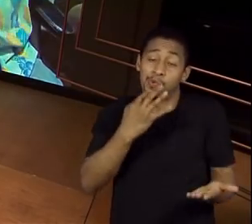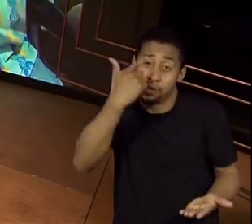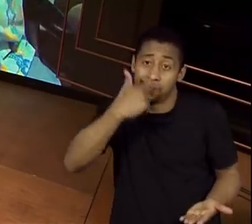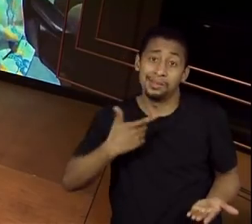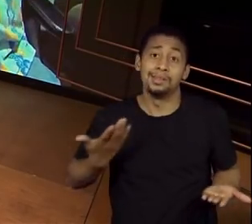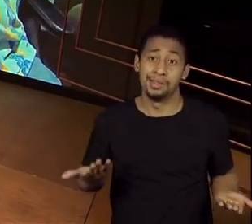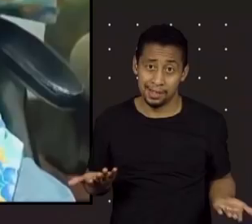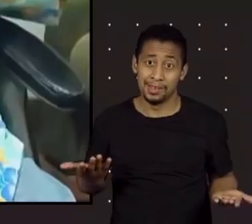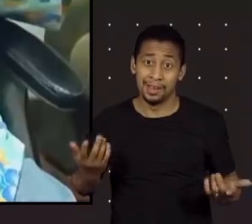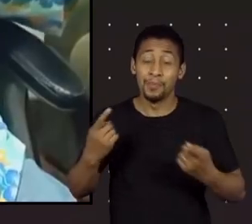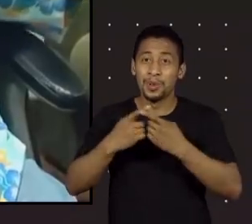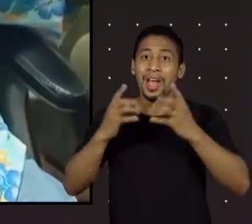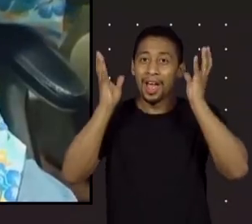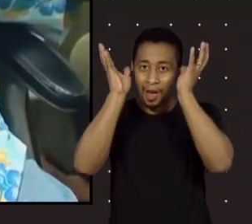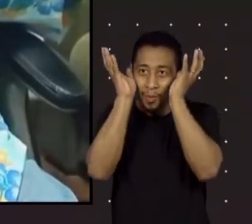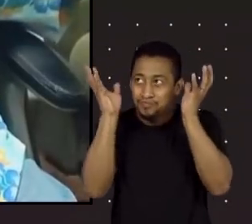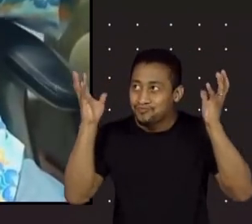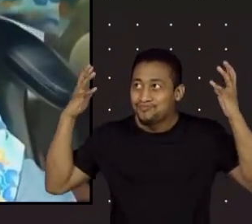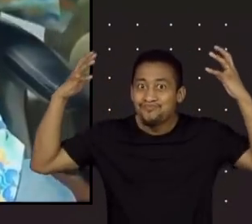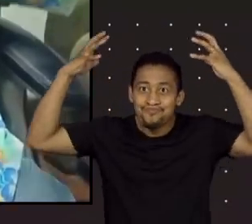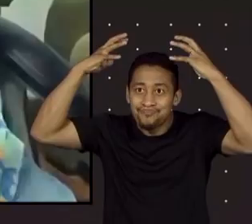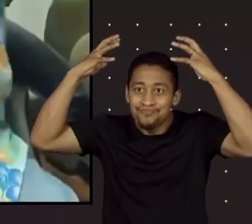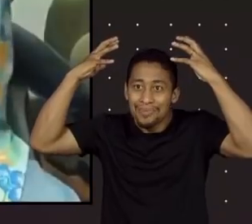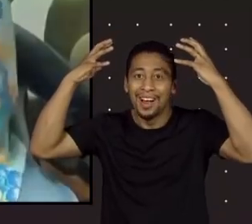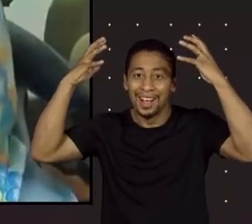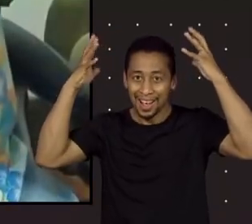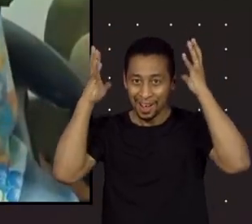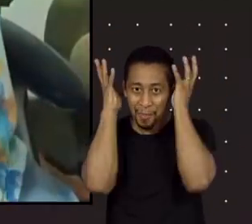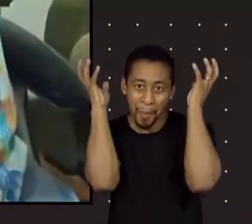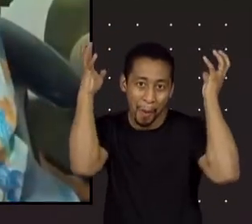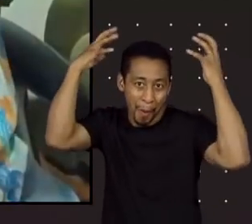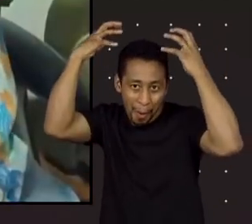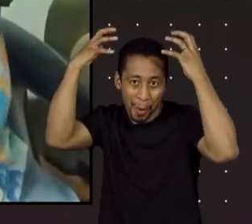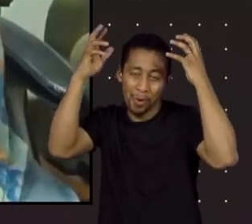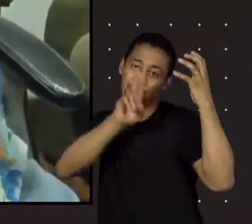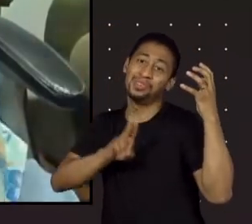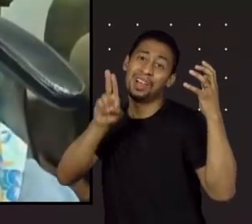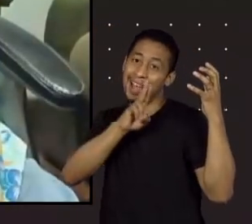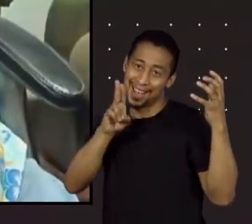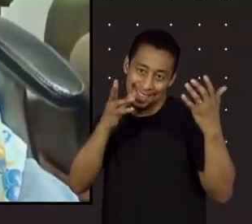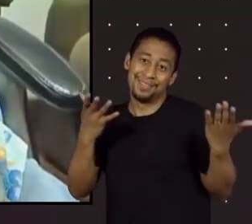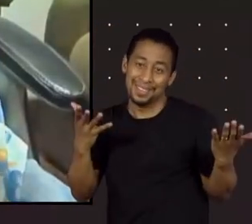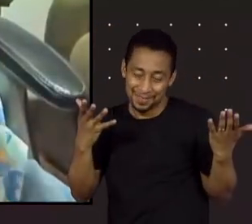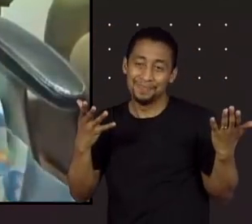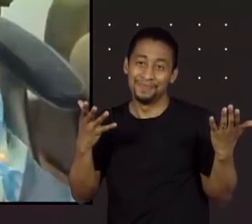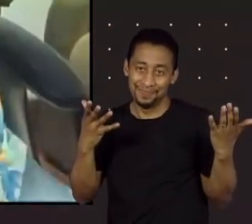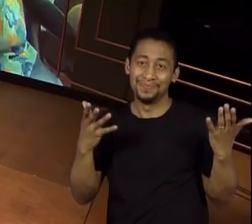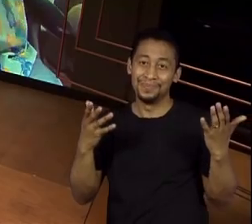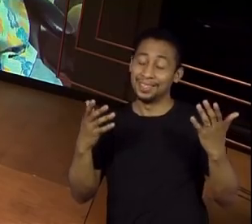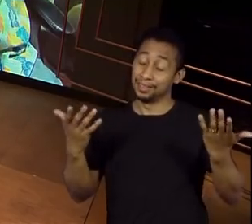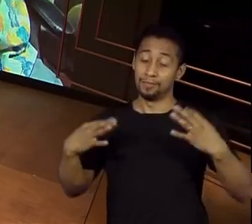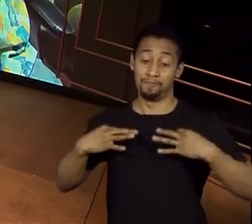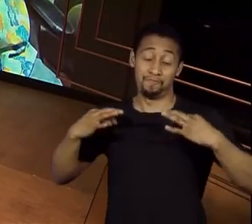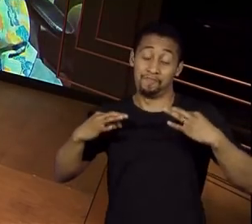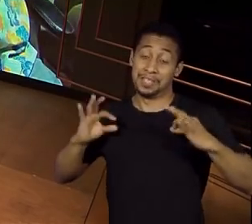meu cabelo era uma coisa desse tamanho, né? Era um pedaço verde, outro pedaço vermelho,